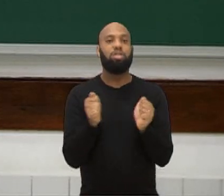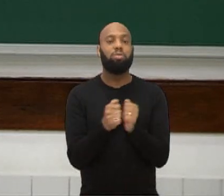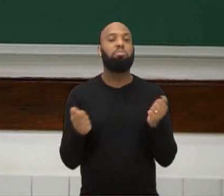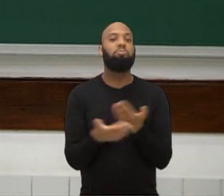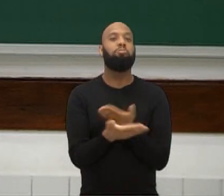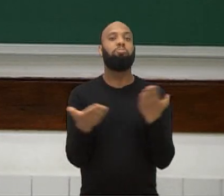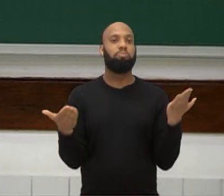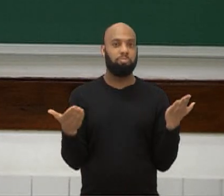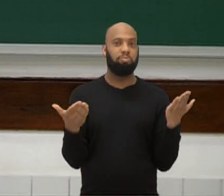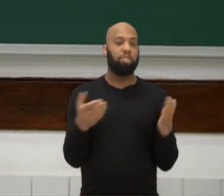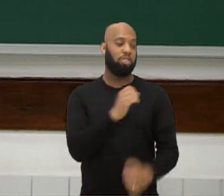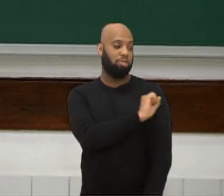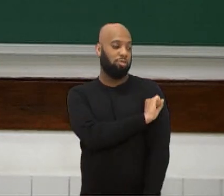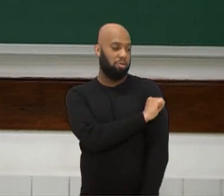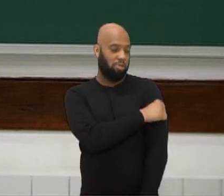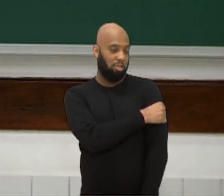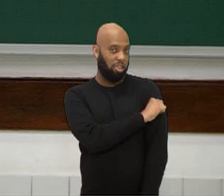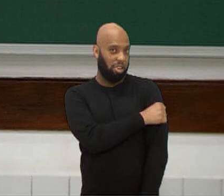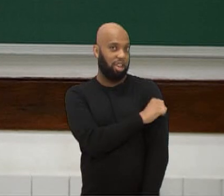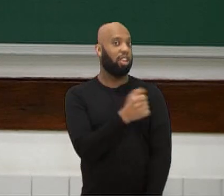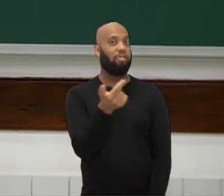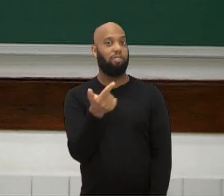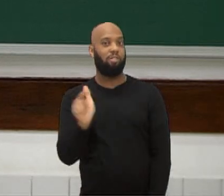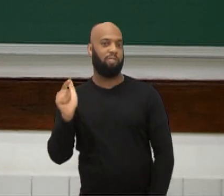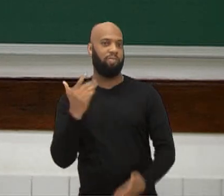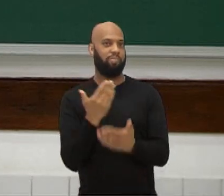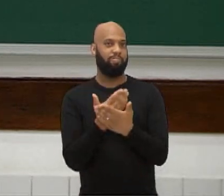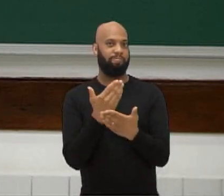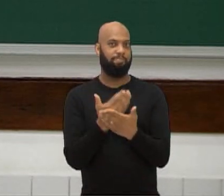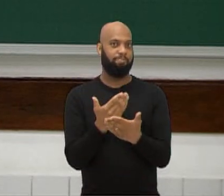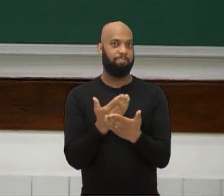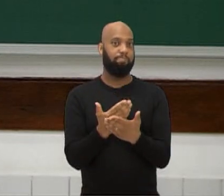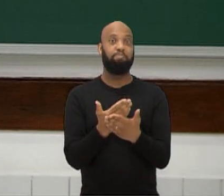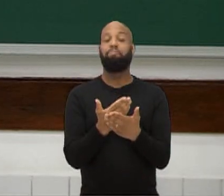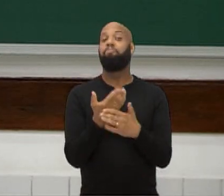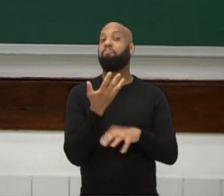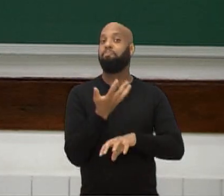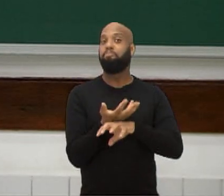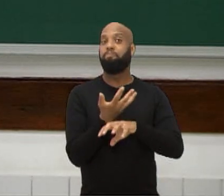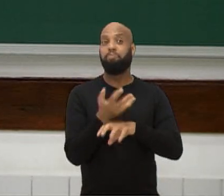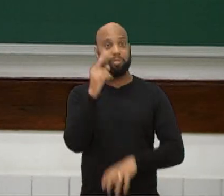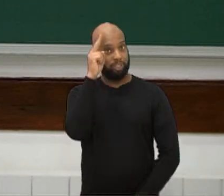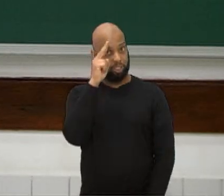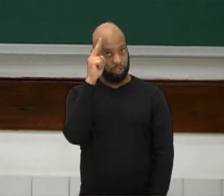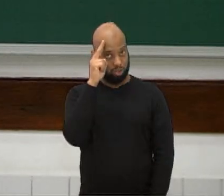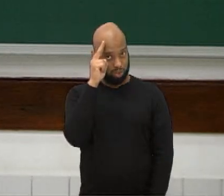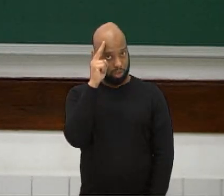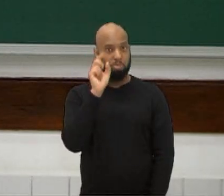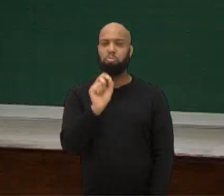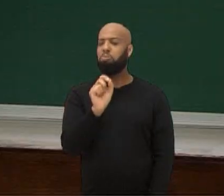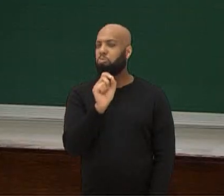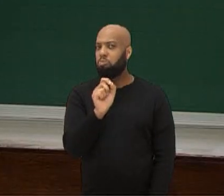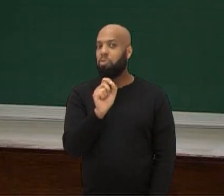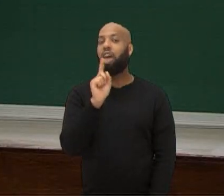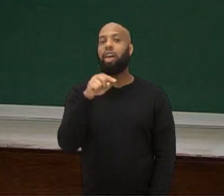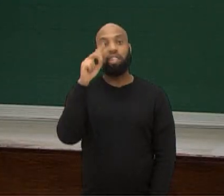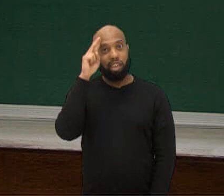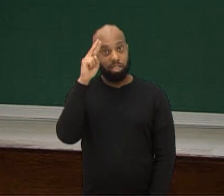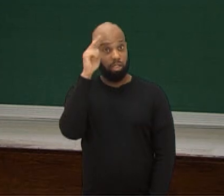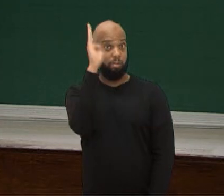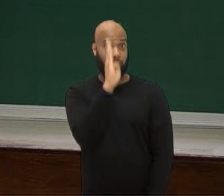com você do 8º ano para mais uma aula de História do Brasil. Porém, antes de